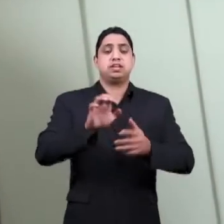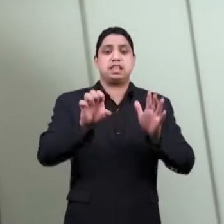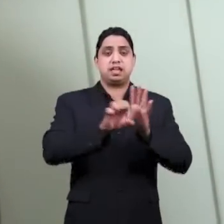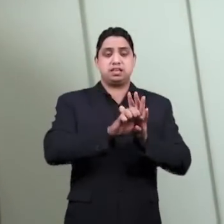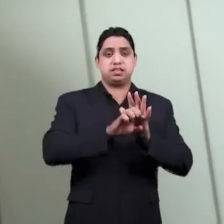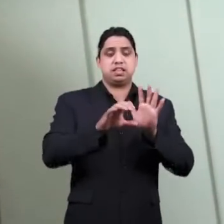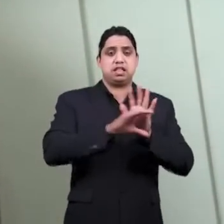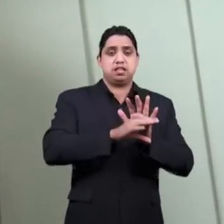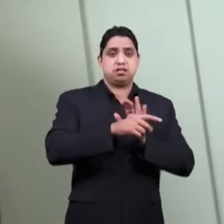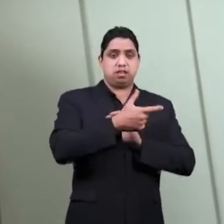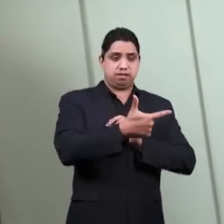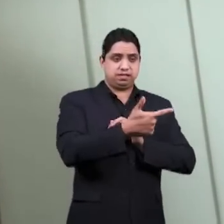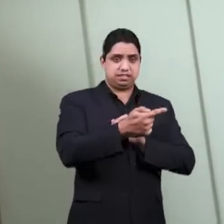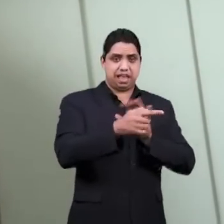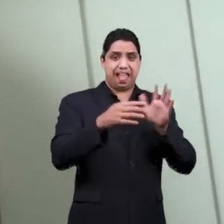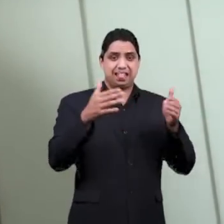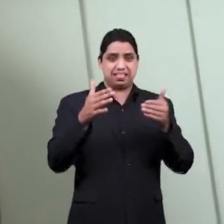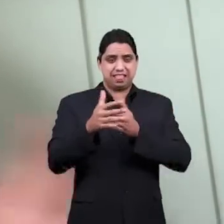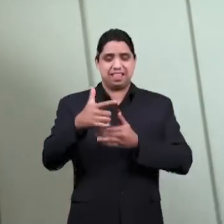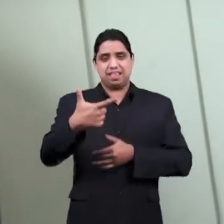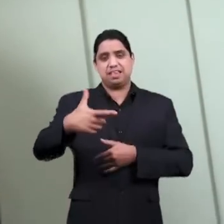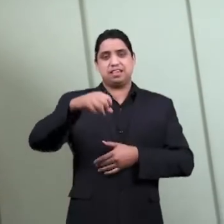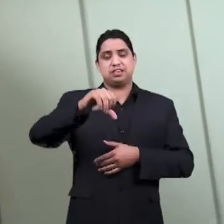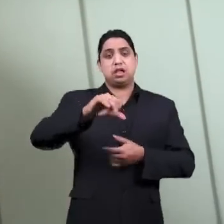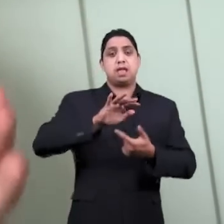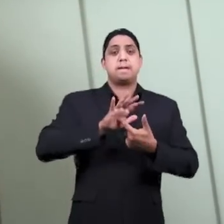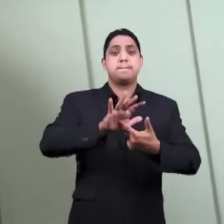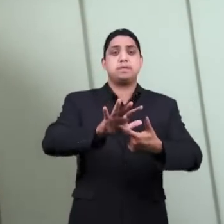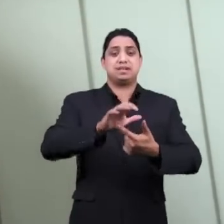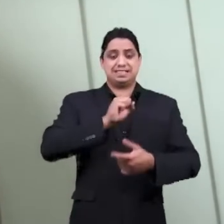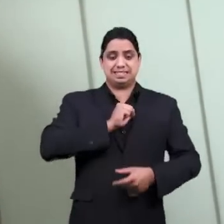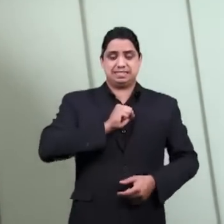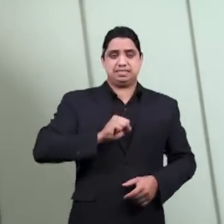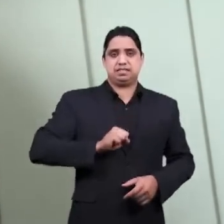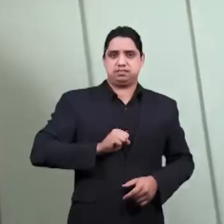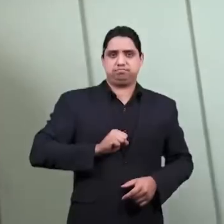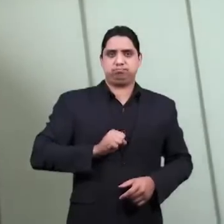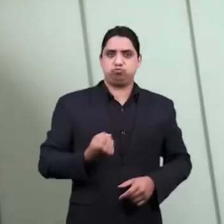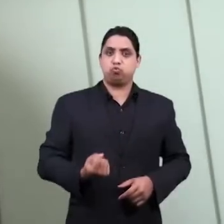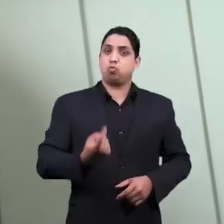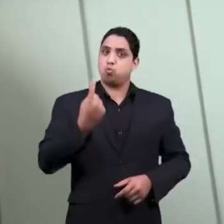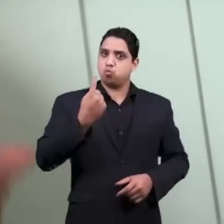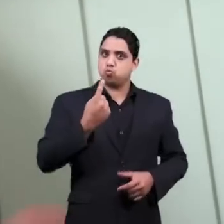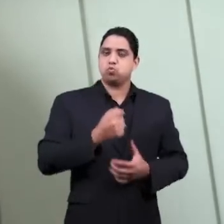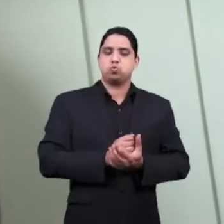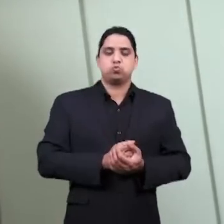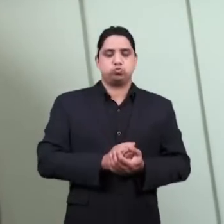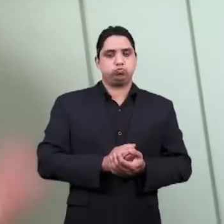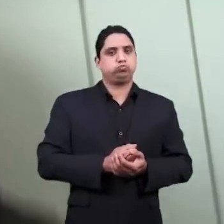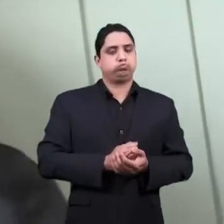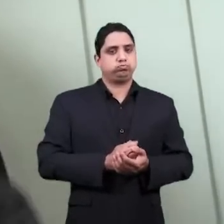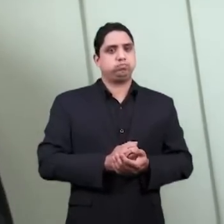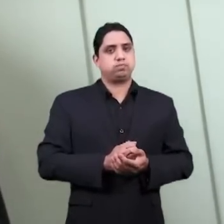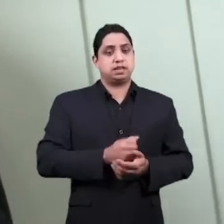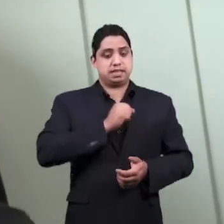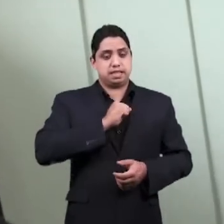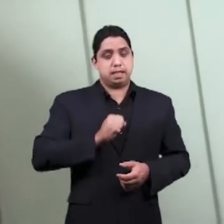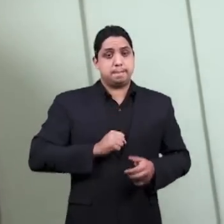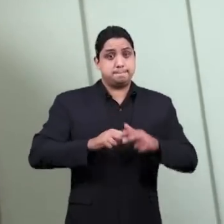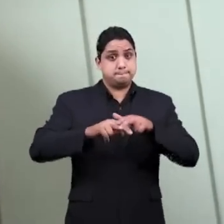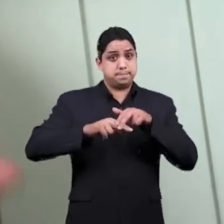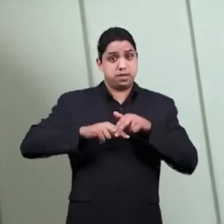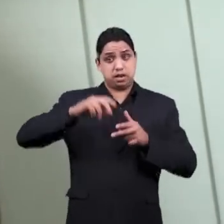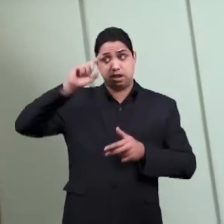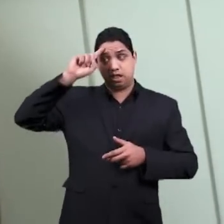27 ao capítulo 29, que é onde fala ali sobre o sacerdócio arônico, sacerdócio segundo